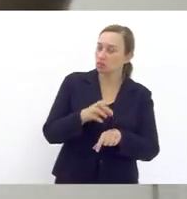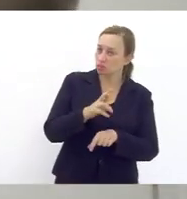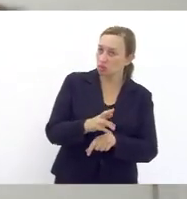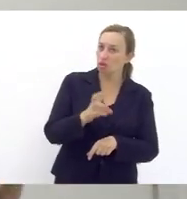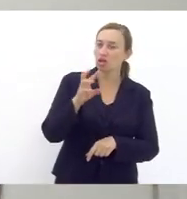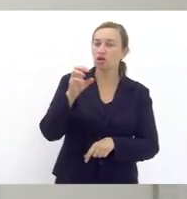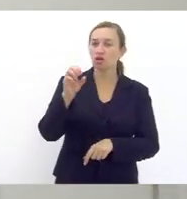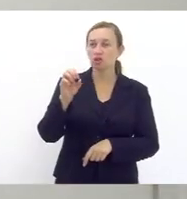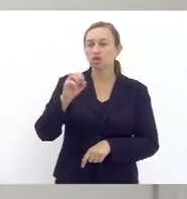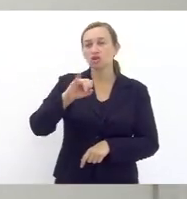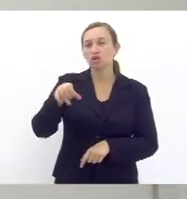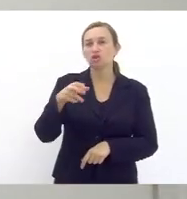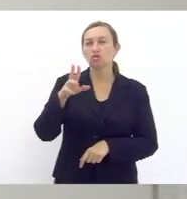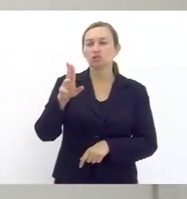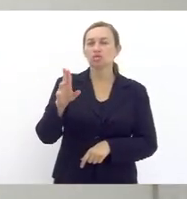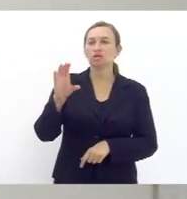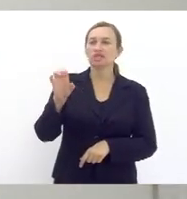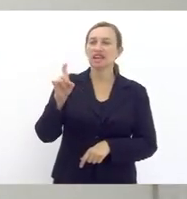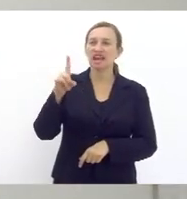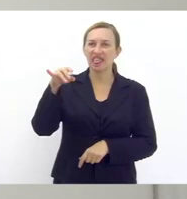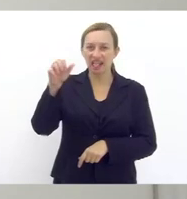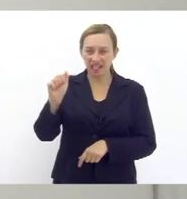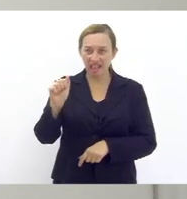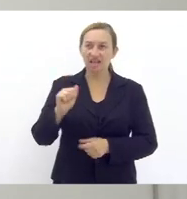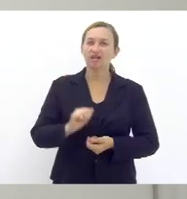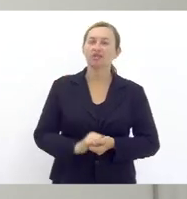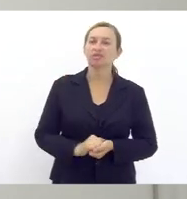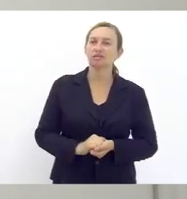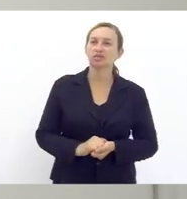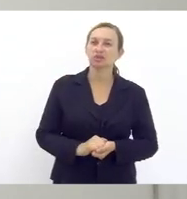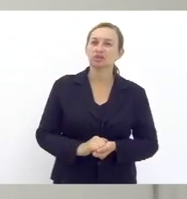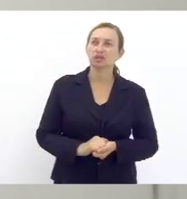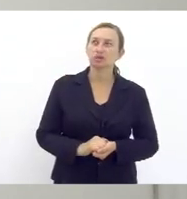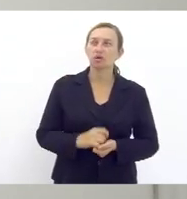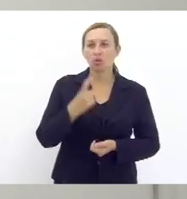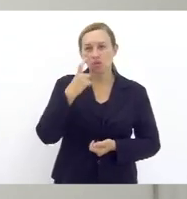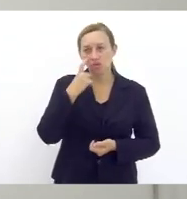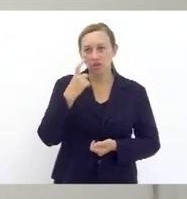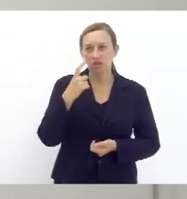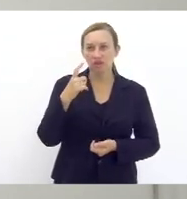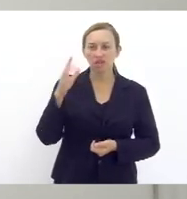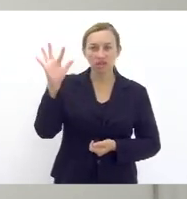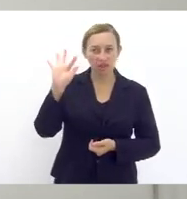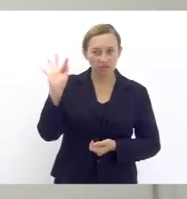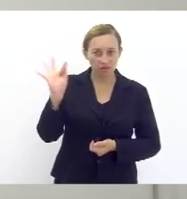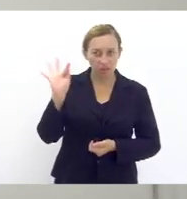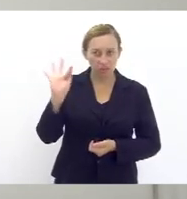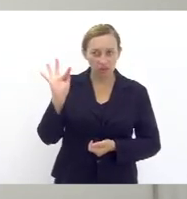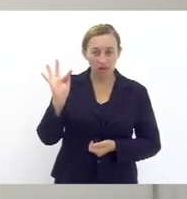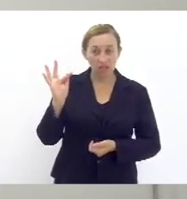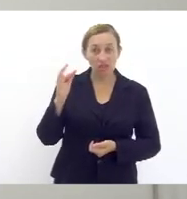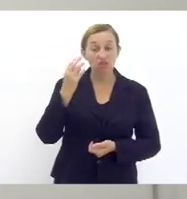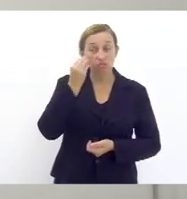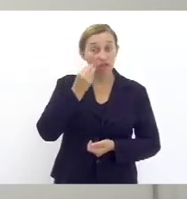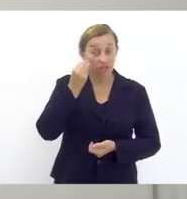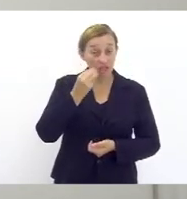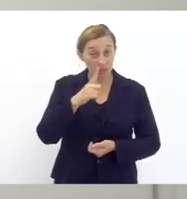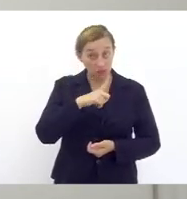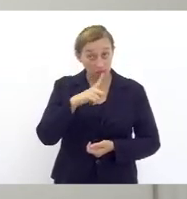Thiago Rodrigues é isso foi uma coisa que eu vi na faculdade e eu vivi